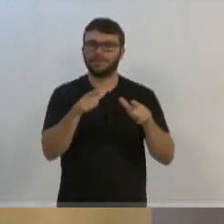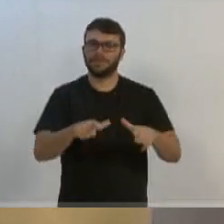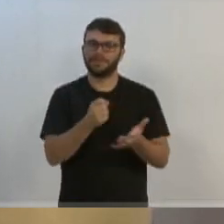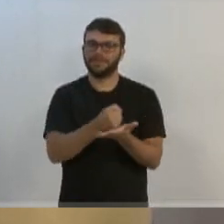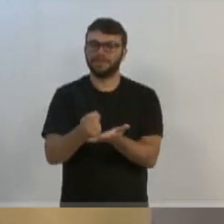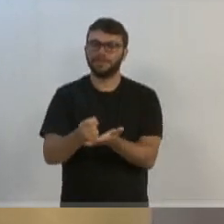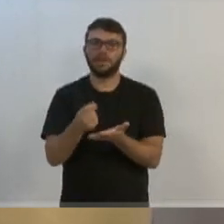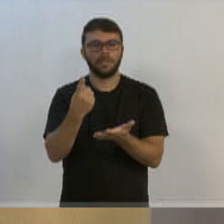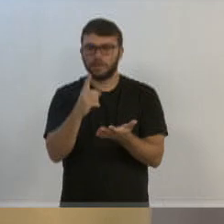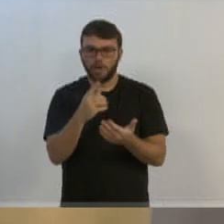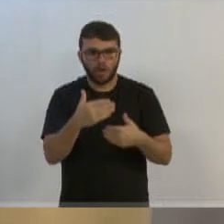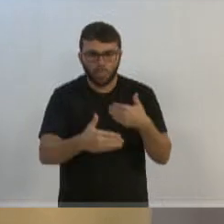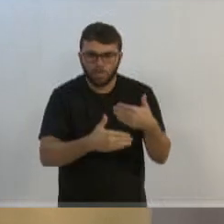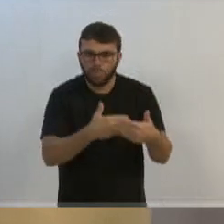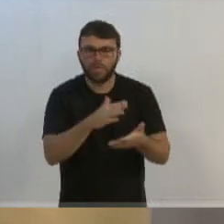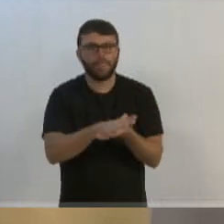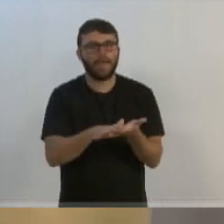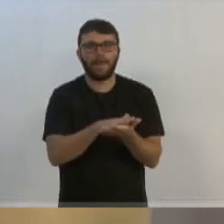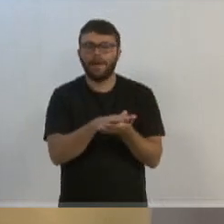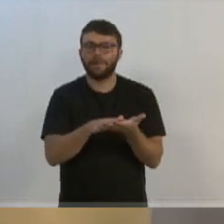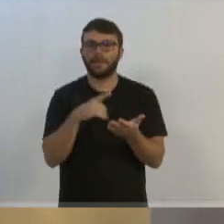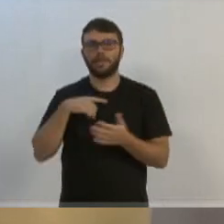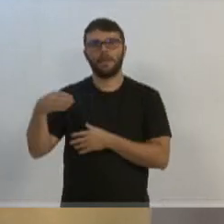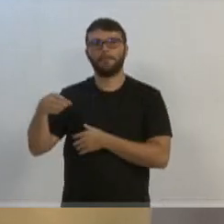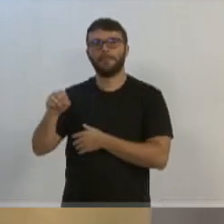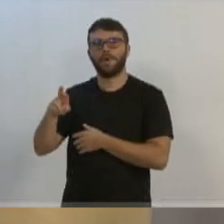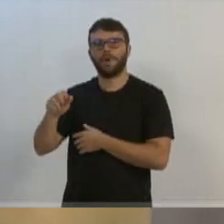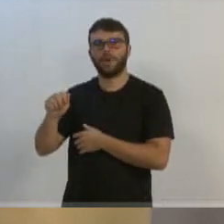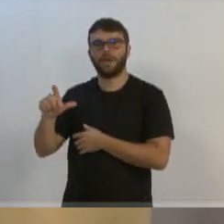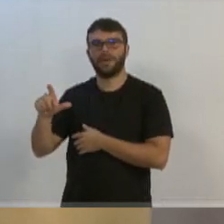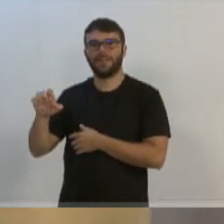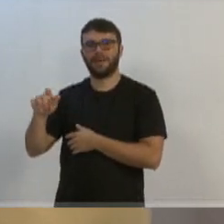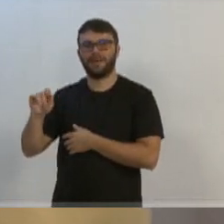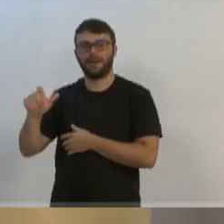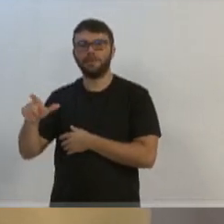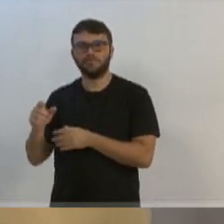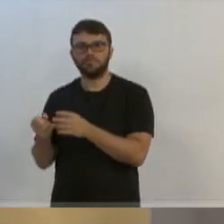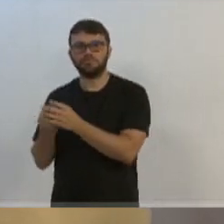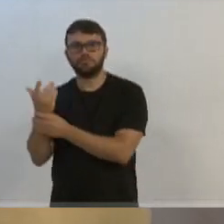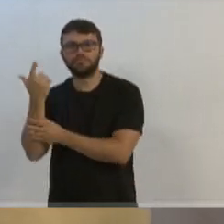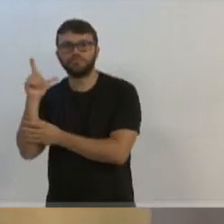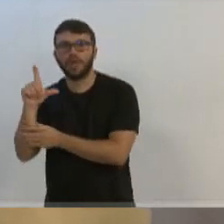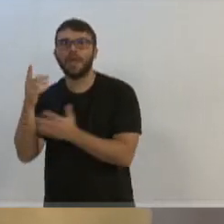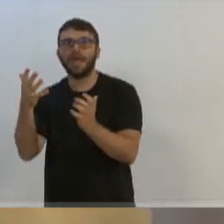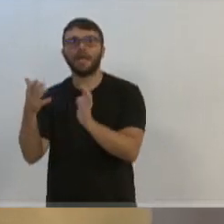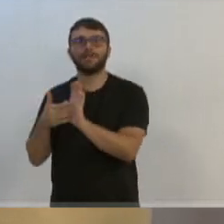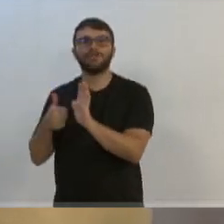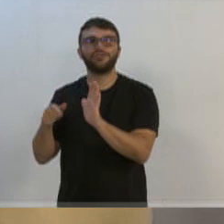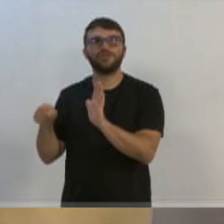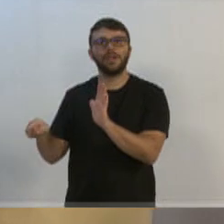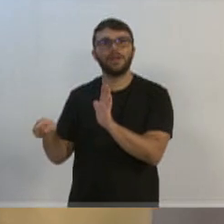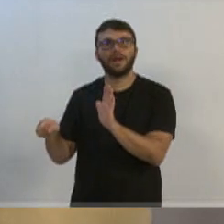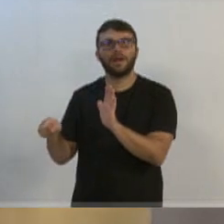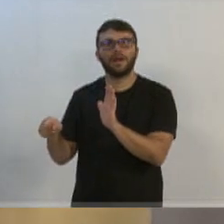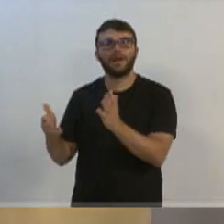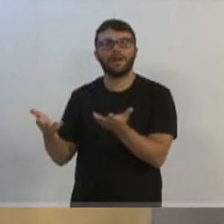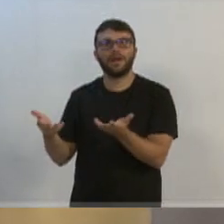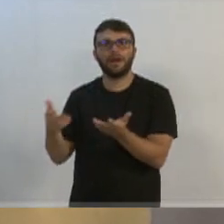andou a regularização fundiária, nós temos a mora legal, que ela funciona, e o município queria que retirasse o direito à mora